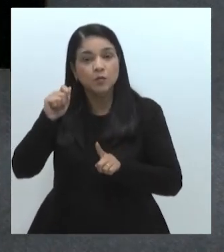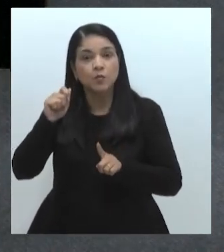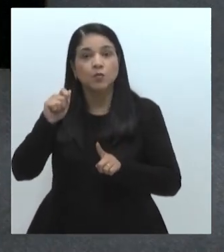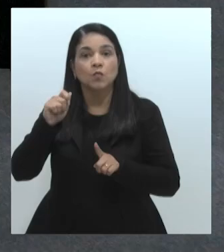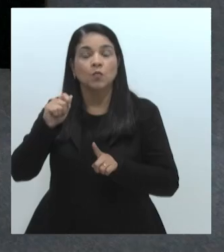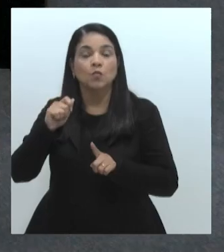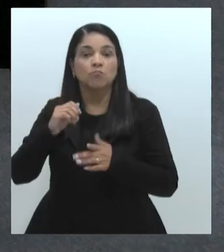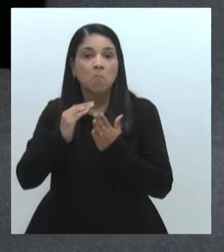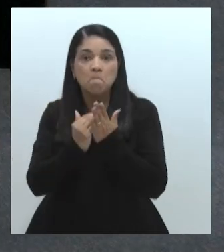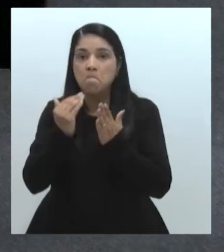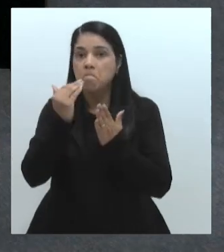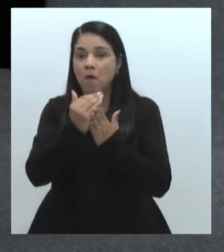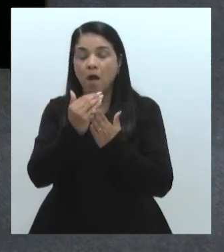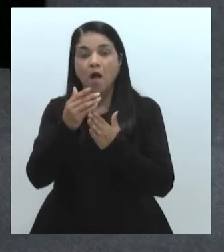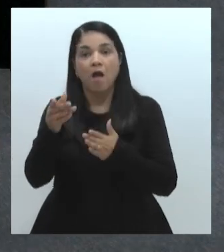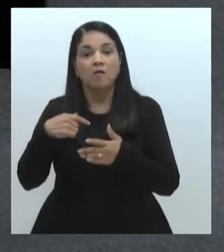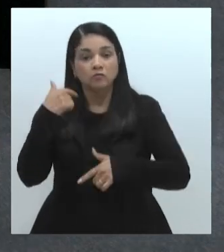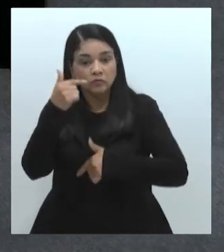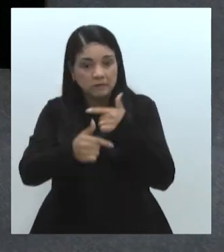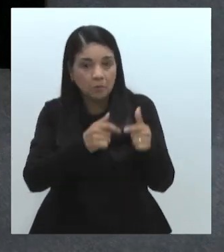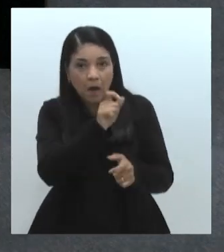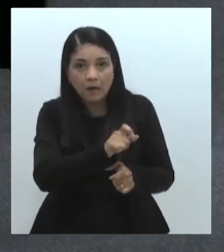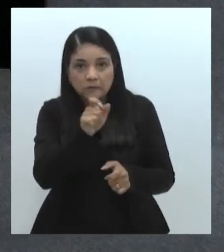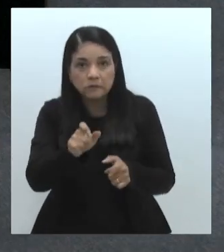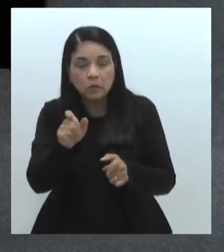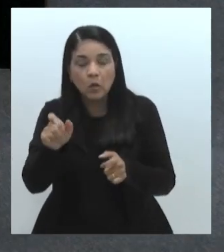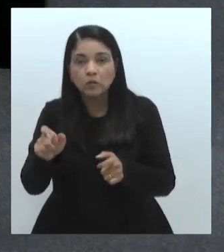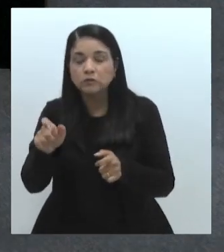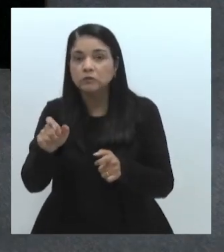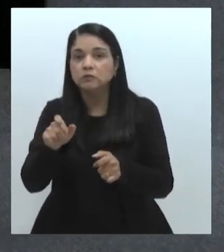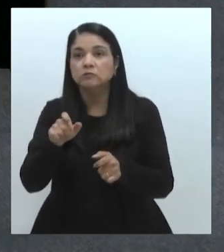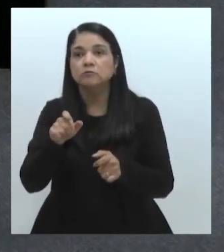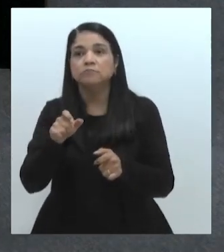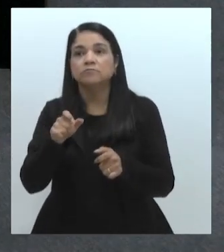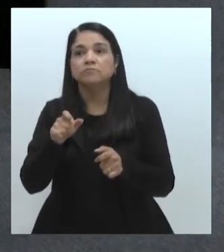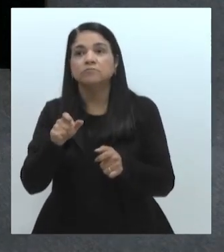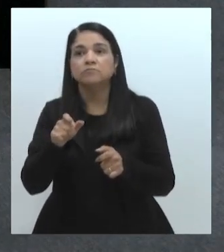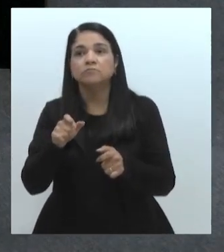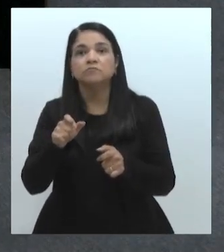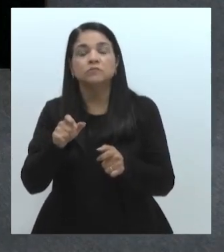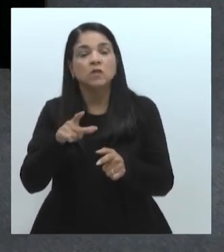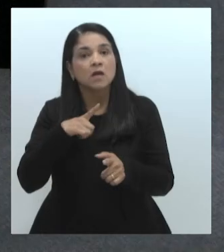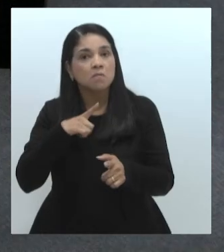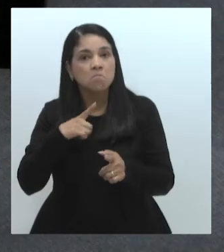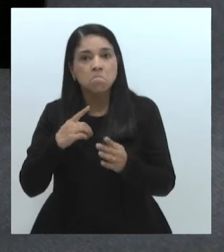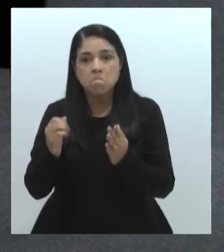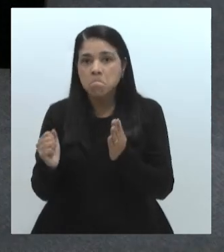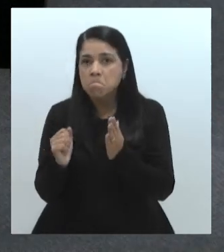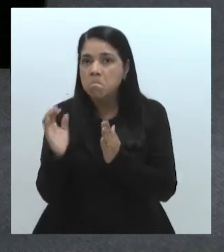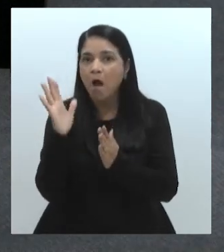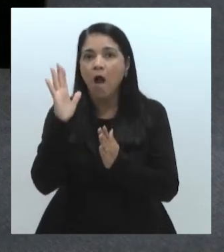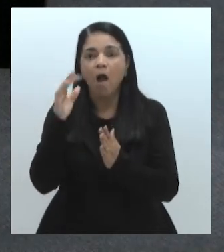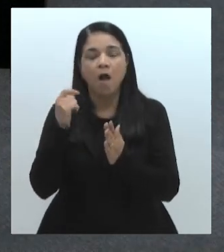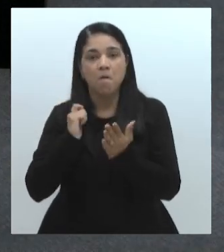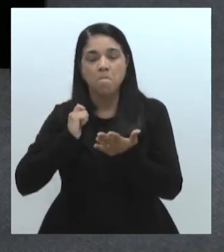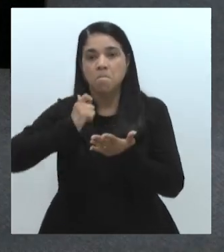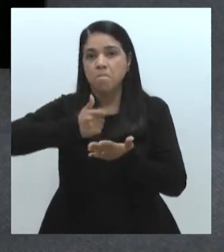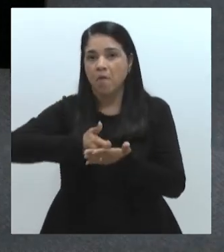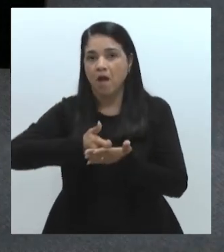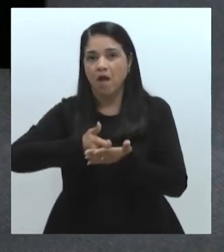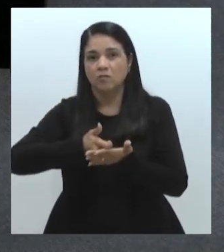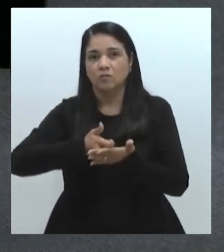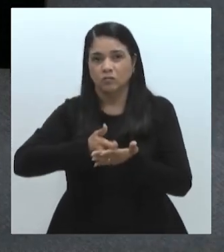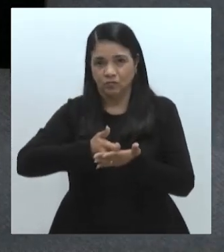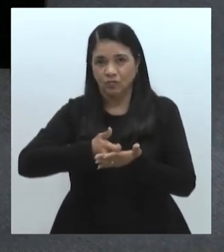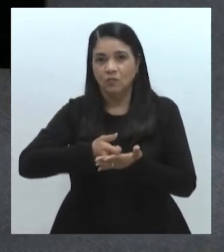trabalhadores estão sendo assaltados nos transportes públicos pela estrutura da prefeitura e